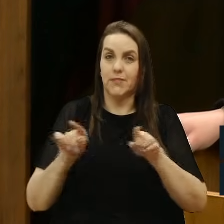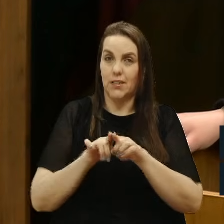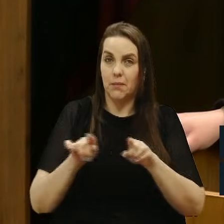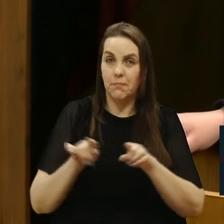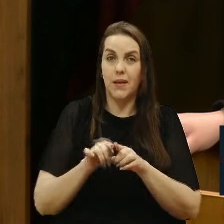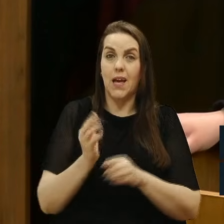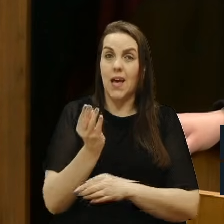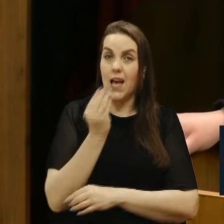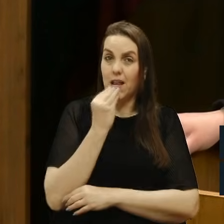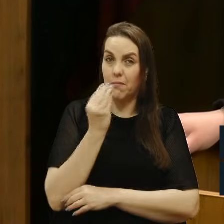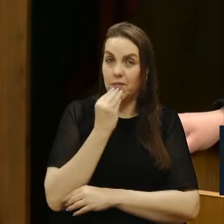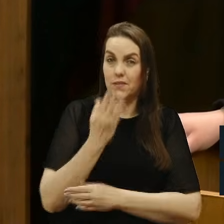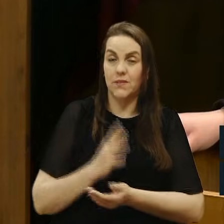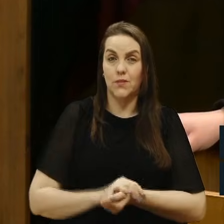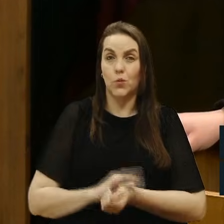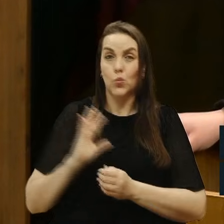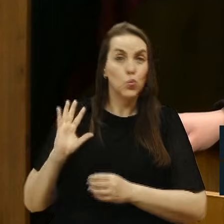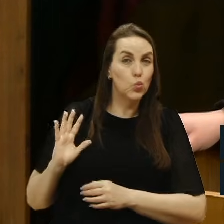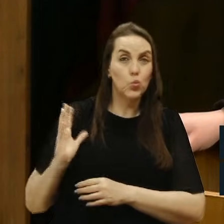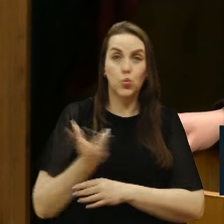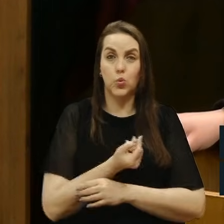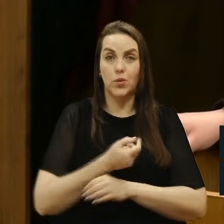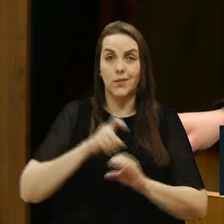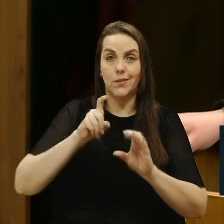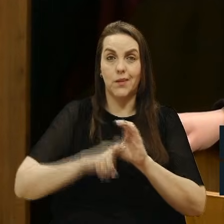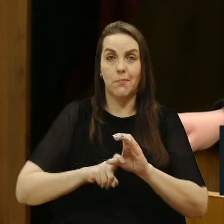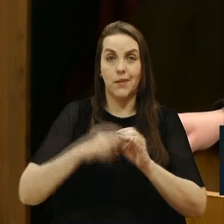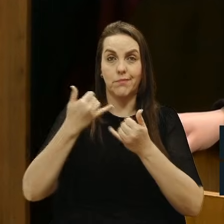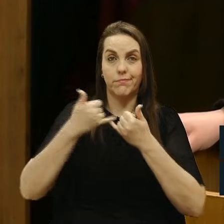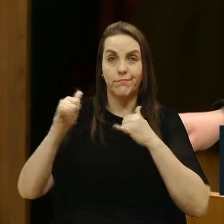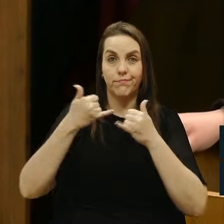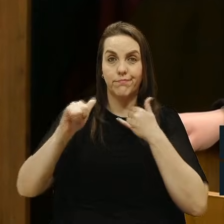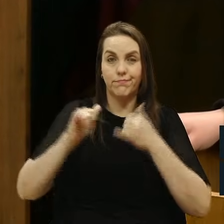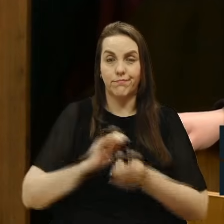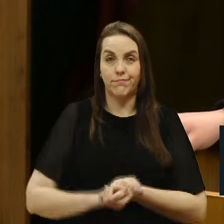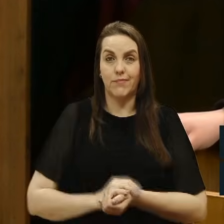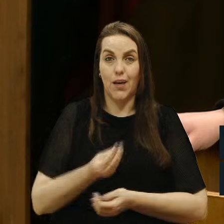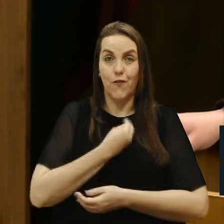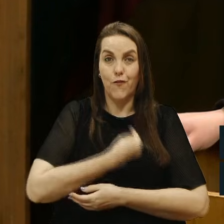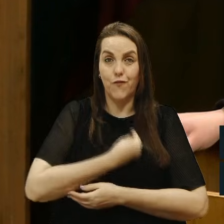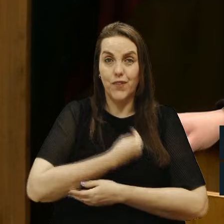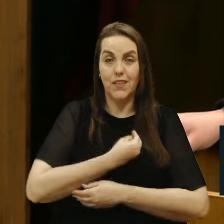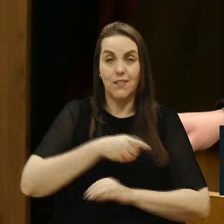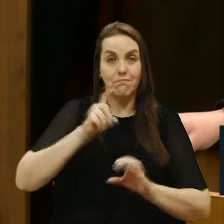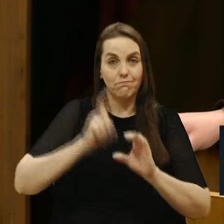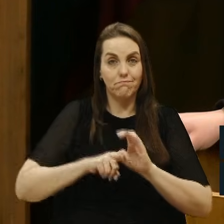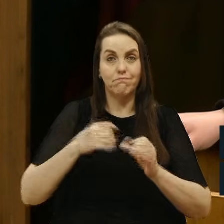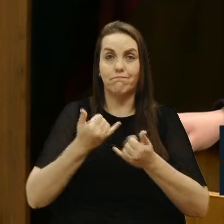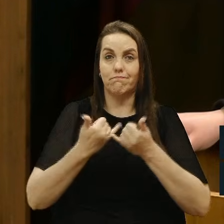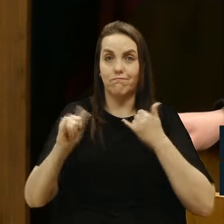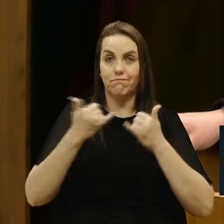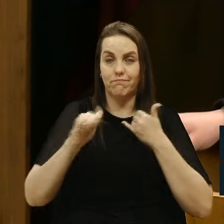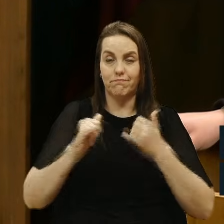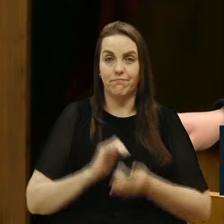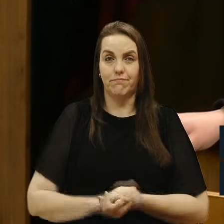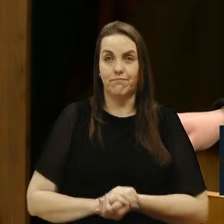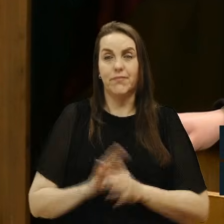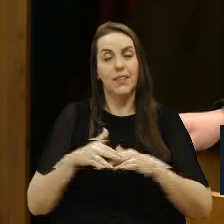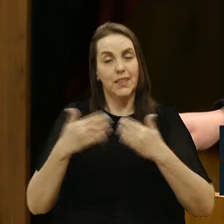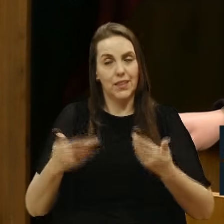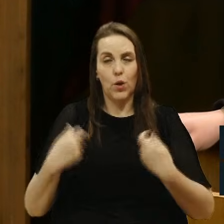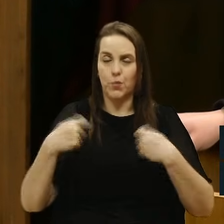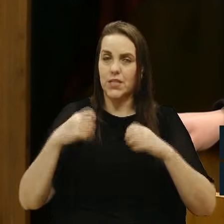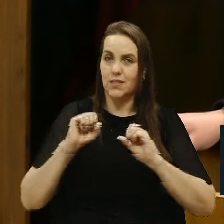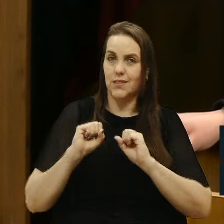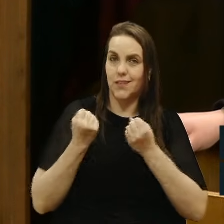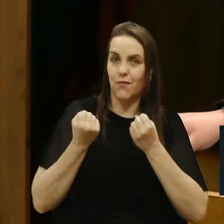de alimentação. Tudo isso depende da energia elétrica. A vida depende da energia elétrica. Então, a gente precisa